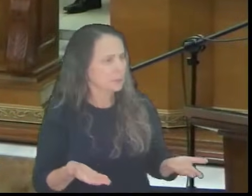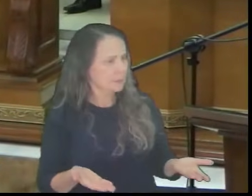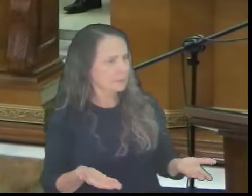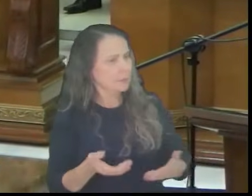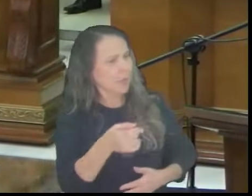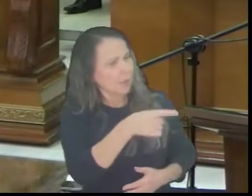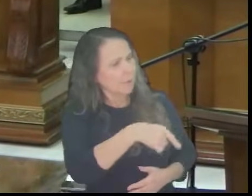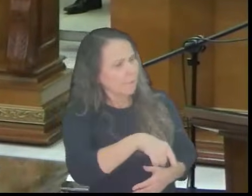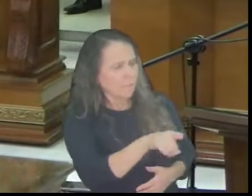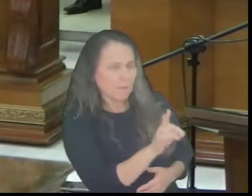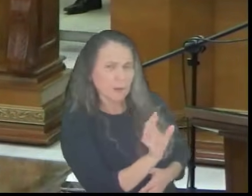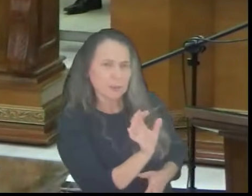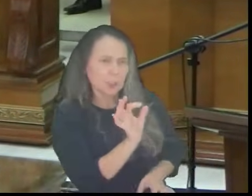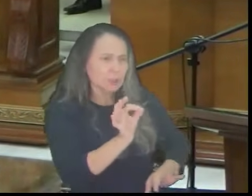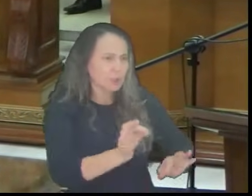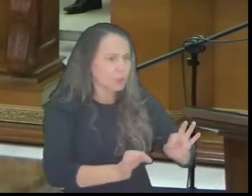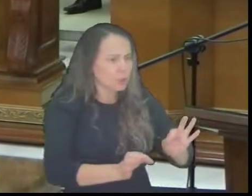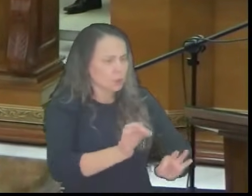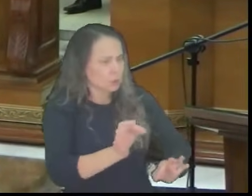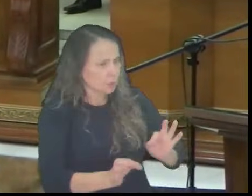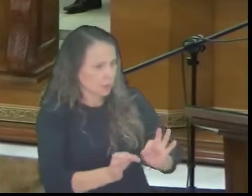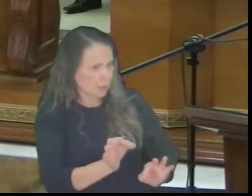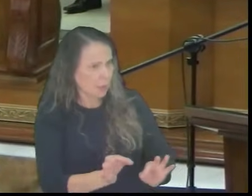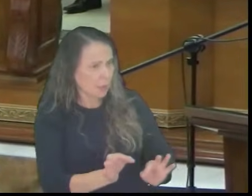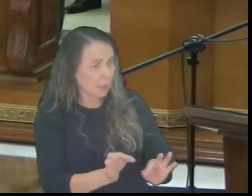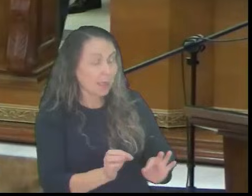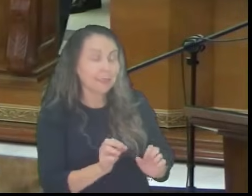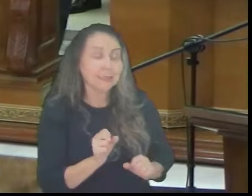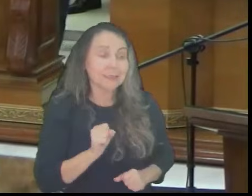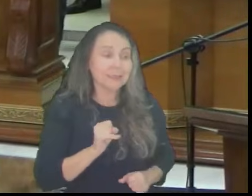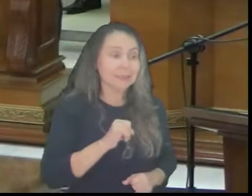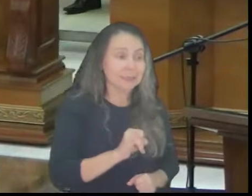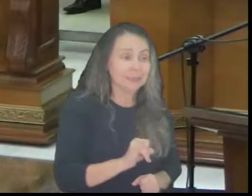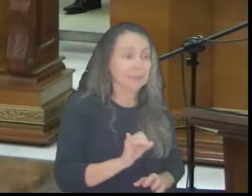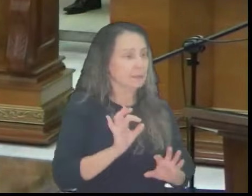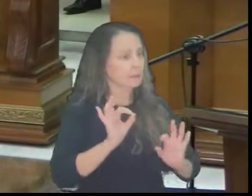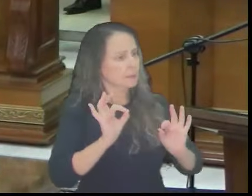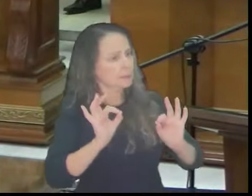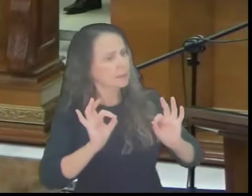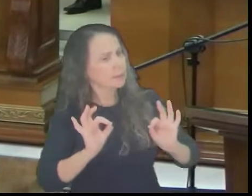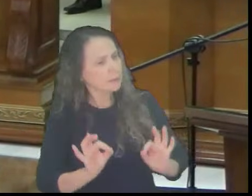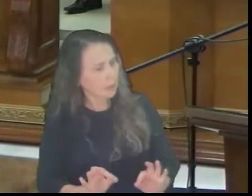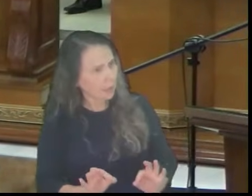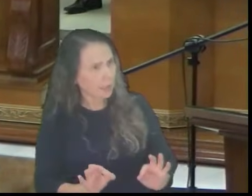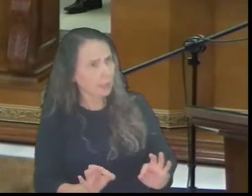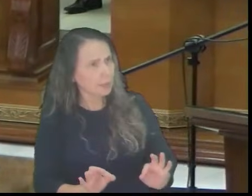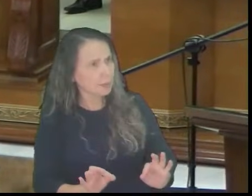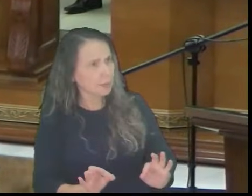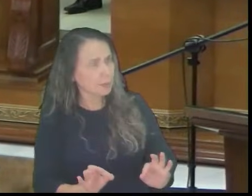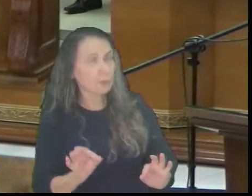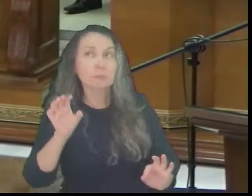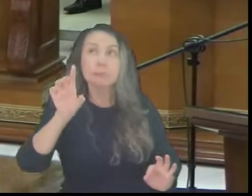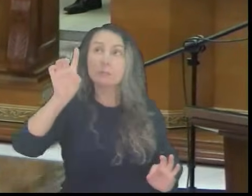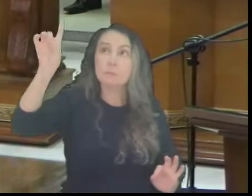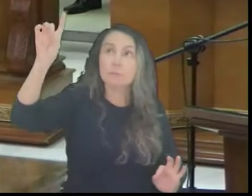julgai vós se é justo diante de Deus